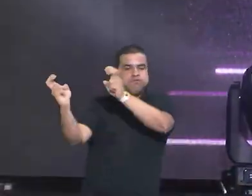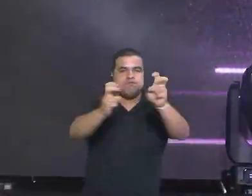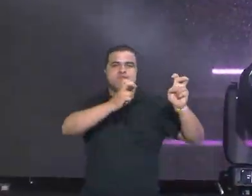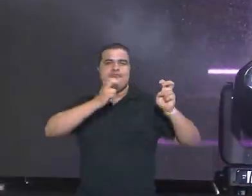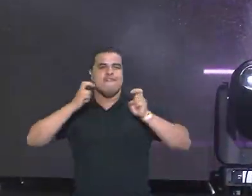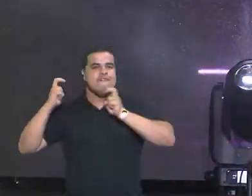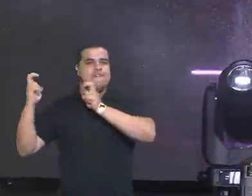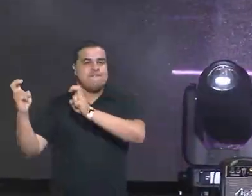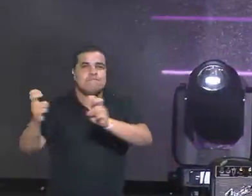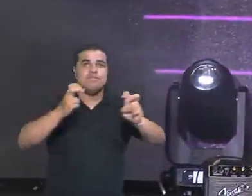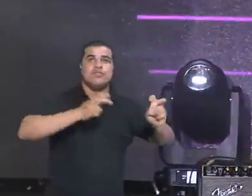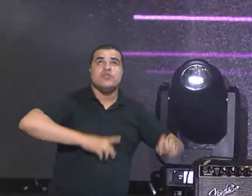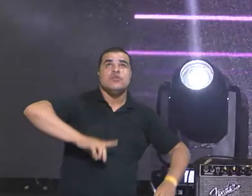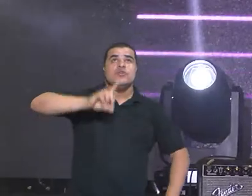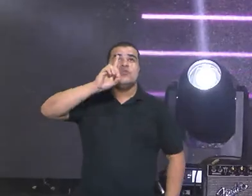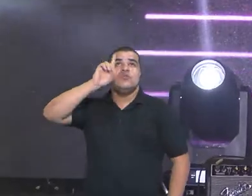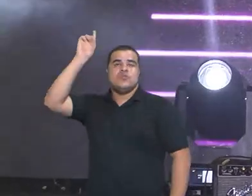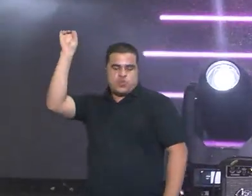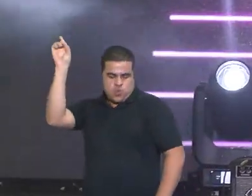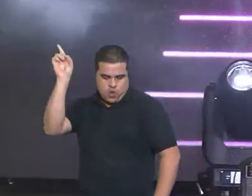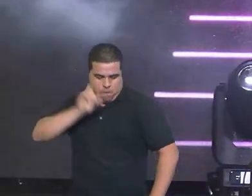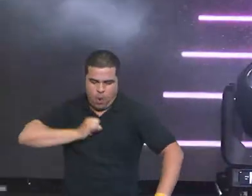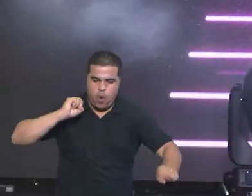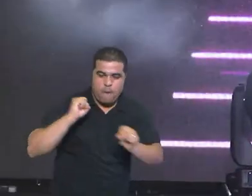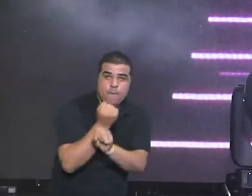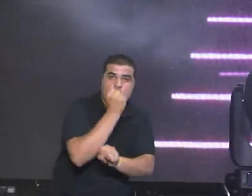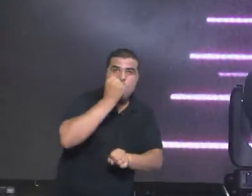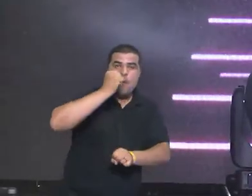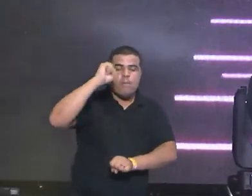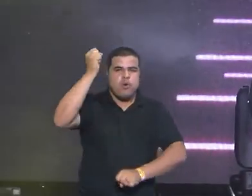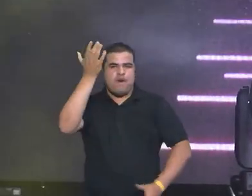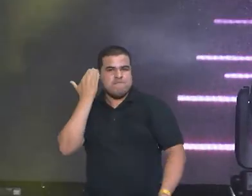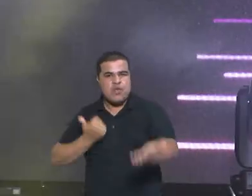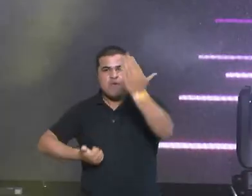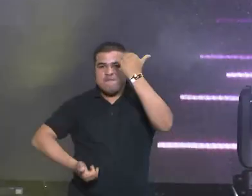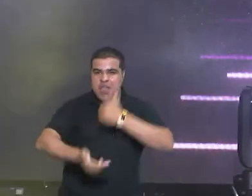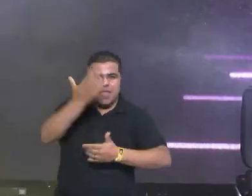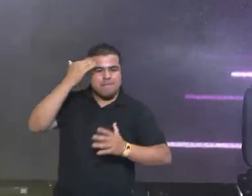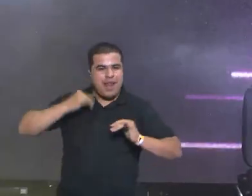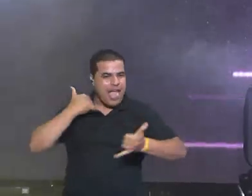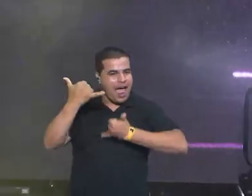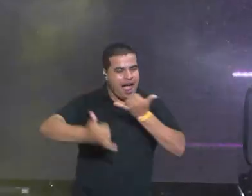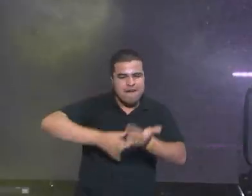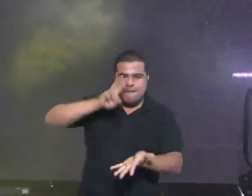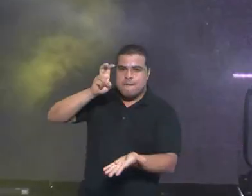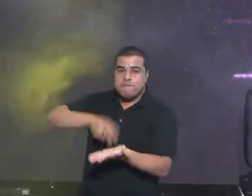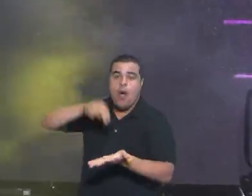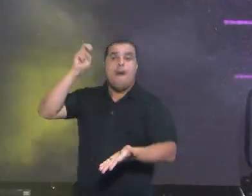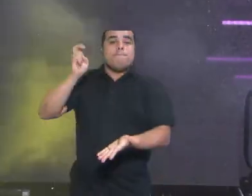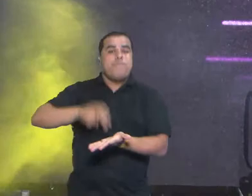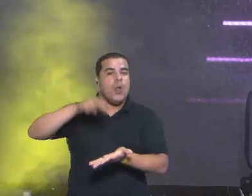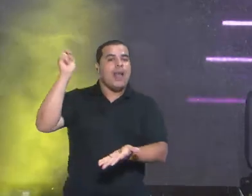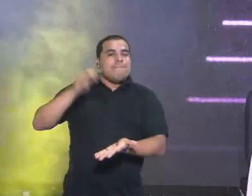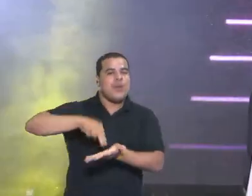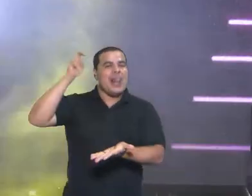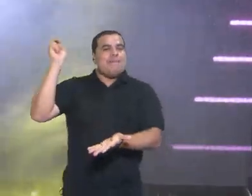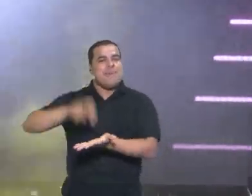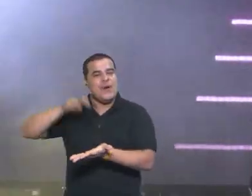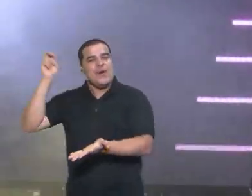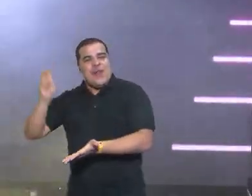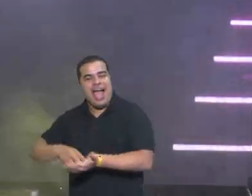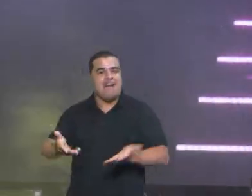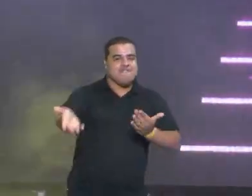gira gira sem parar com Deus eu sou gigante vem brincar de pula-pula todo mundo pulando vai